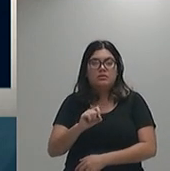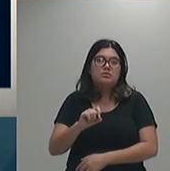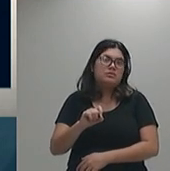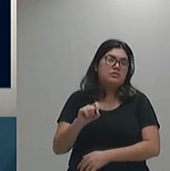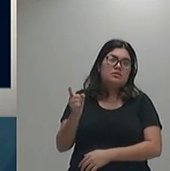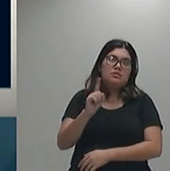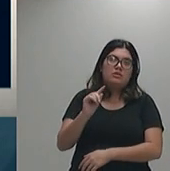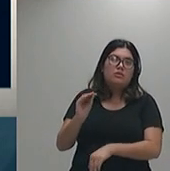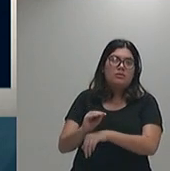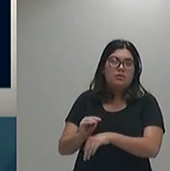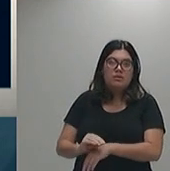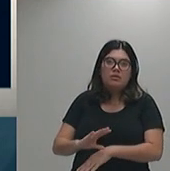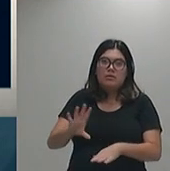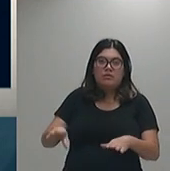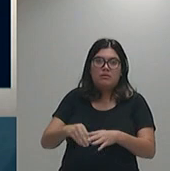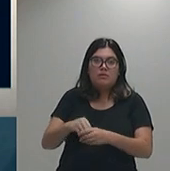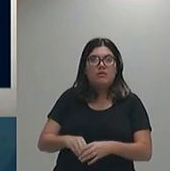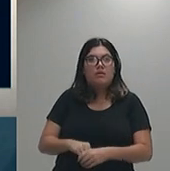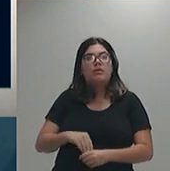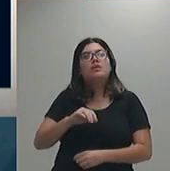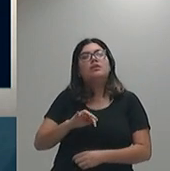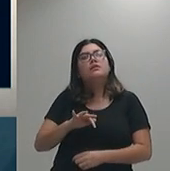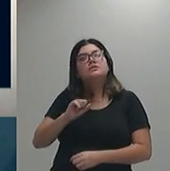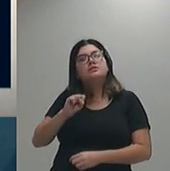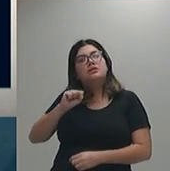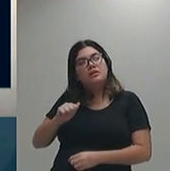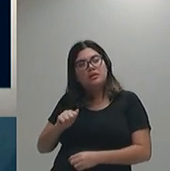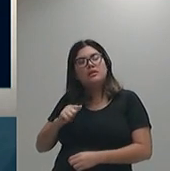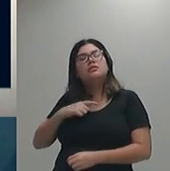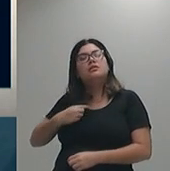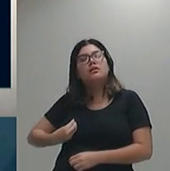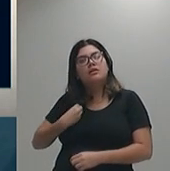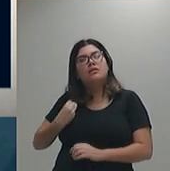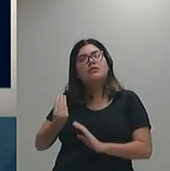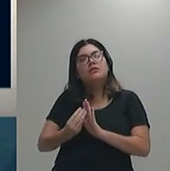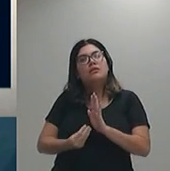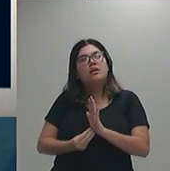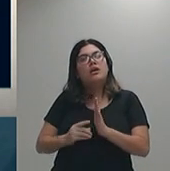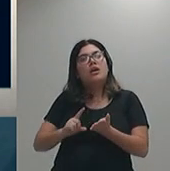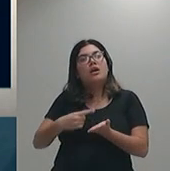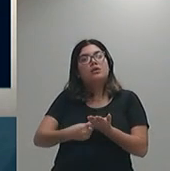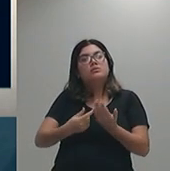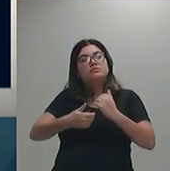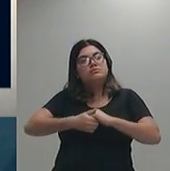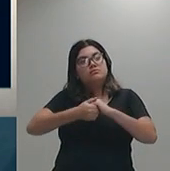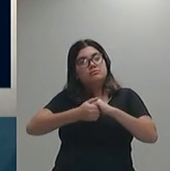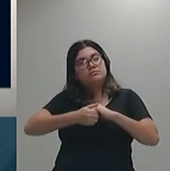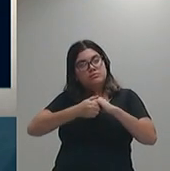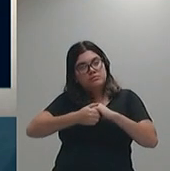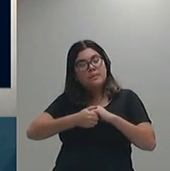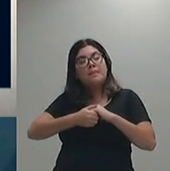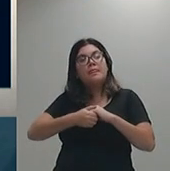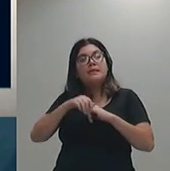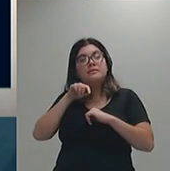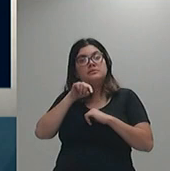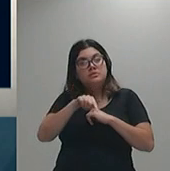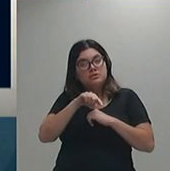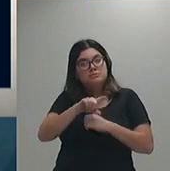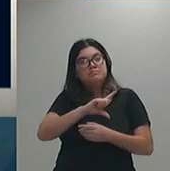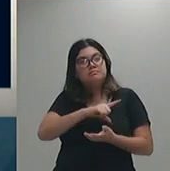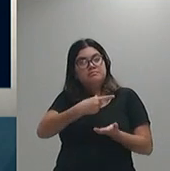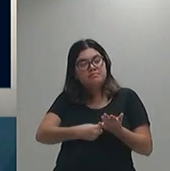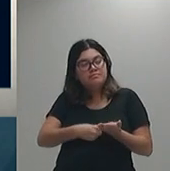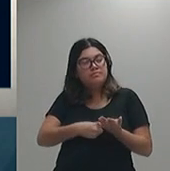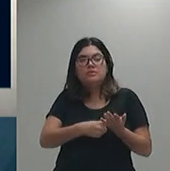incorporação da bertin s.a. um dos fatos contidos no acordo de delação premiada essa assertiva Contudo não encontra